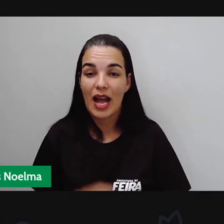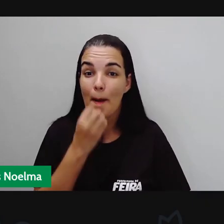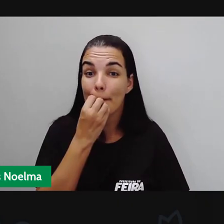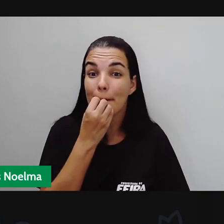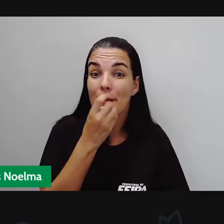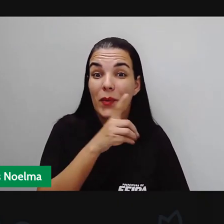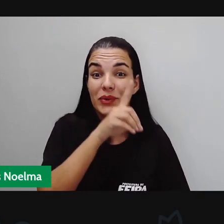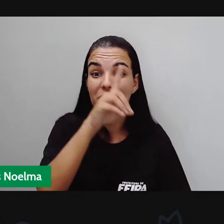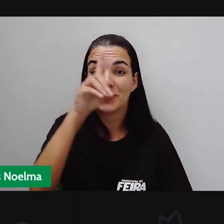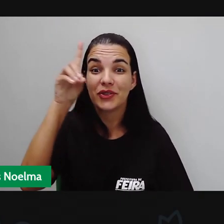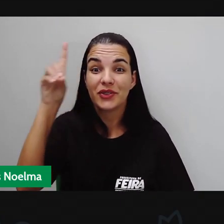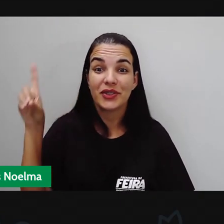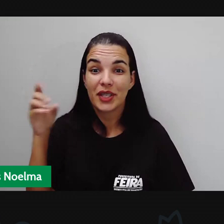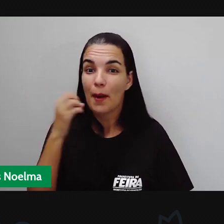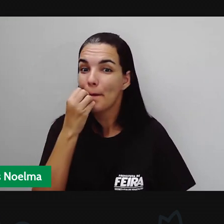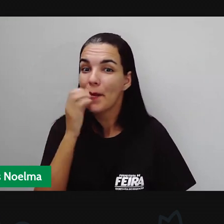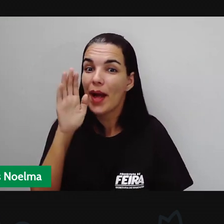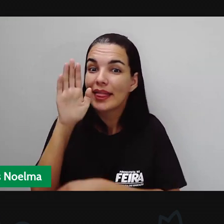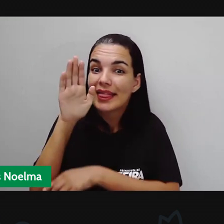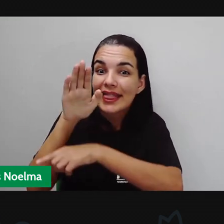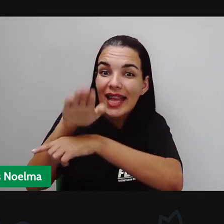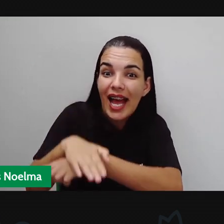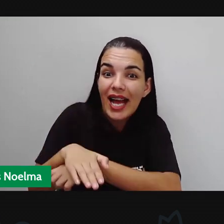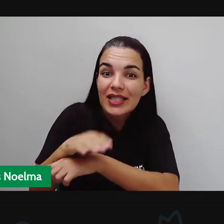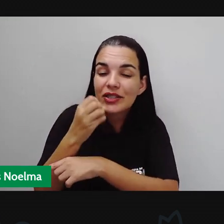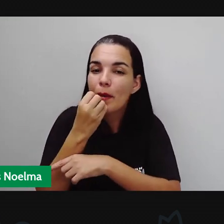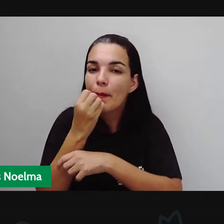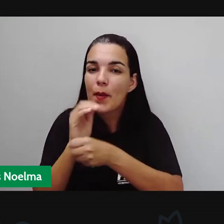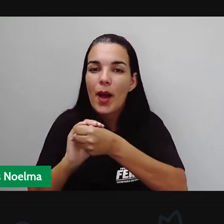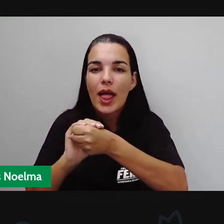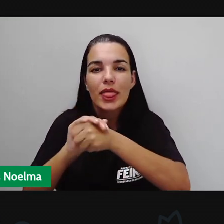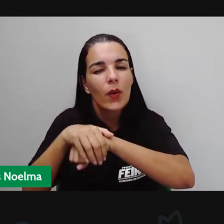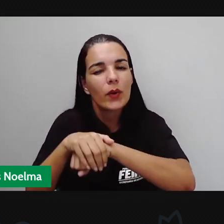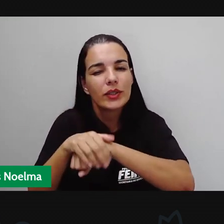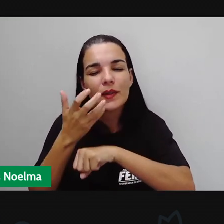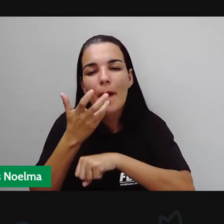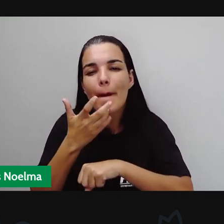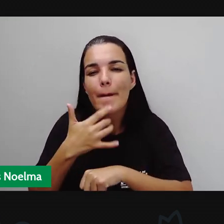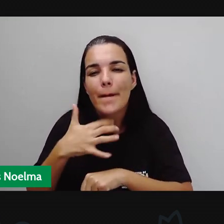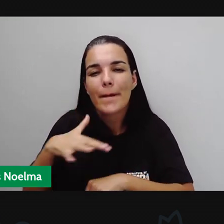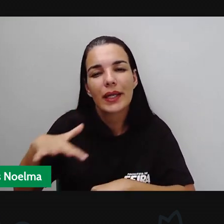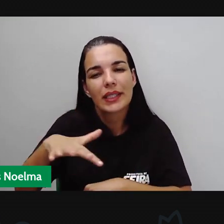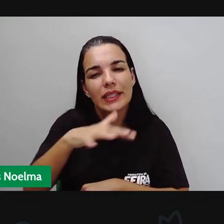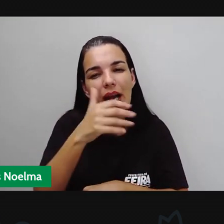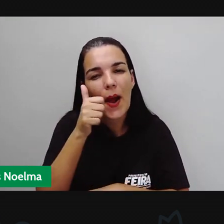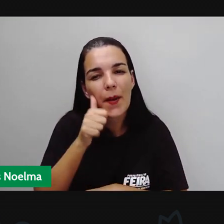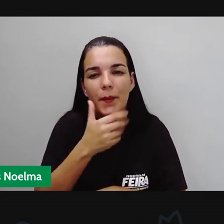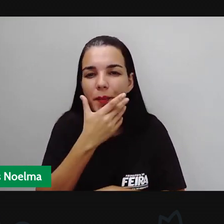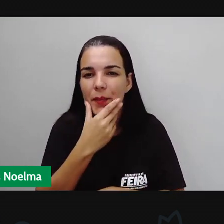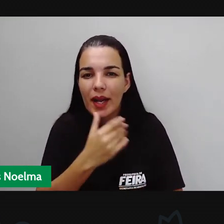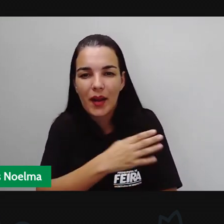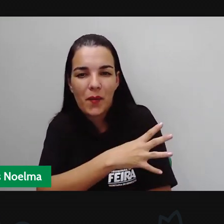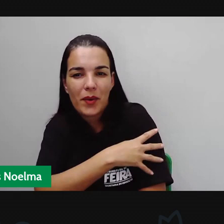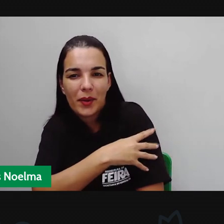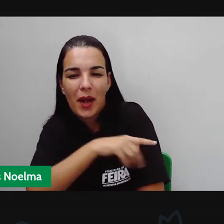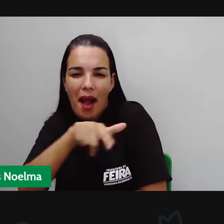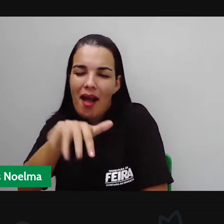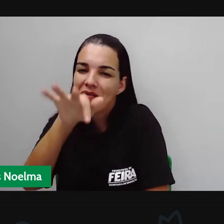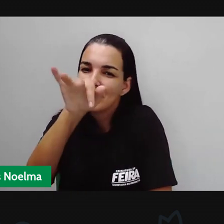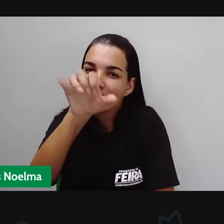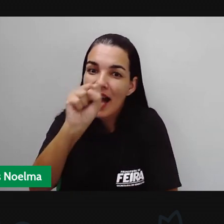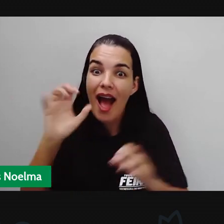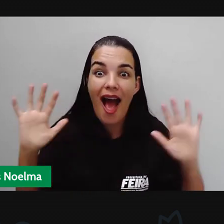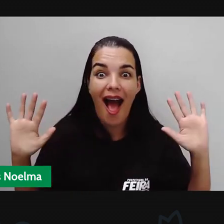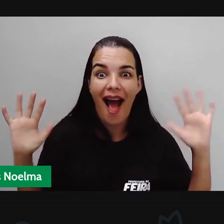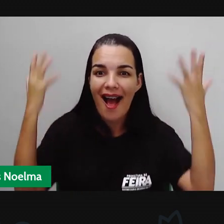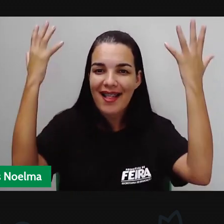Bom dia, boa tarde, boa noite, meninos e meninas, nossos queridos quartos anos da cidade de Feira de Santana. É com enorme